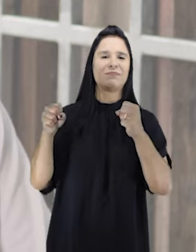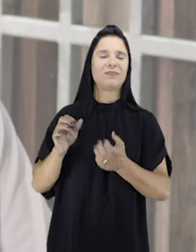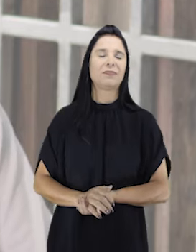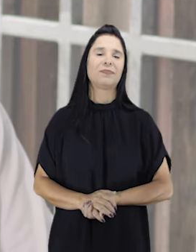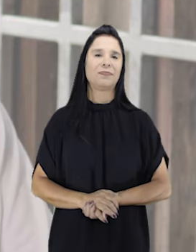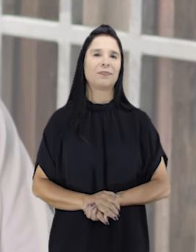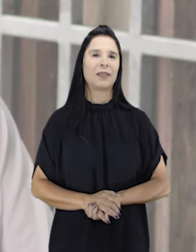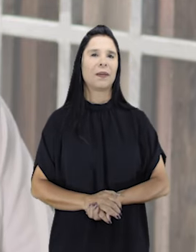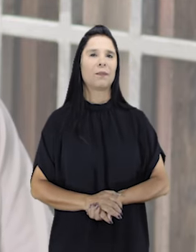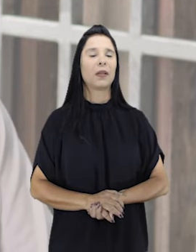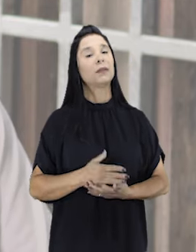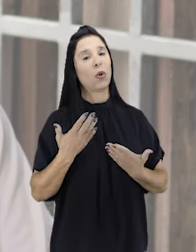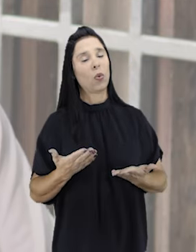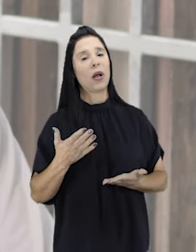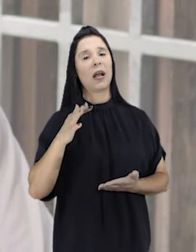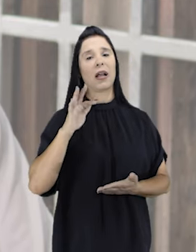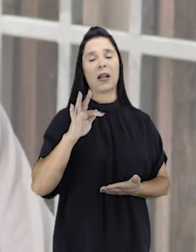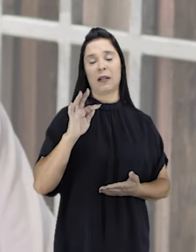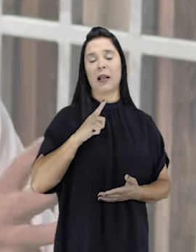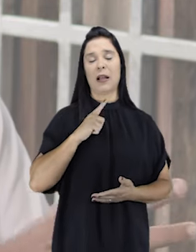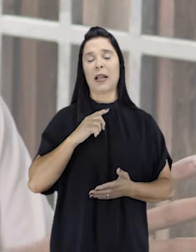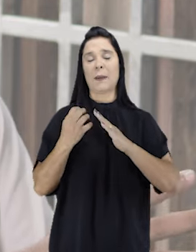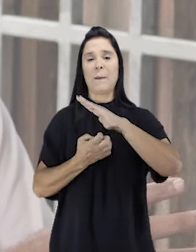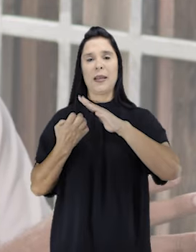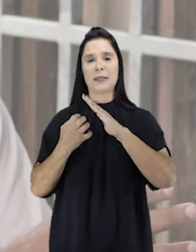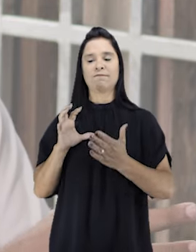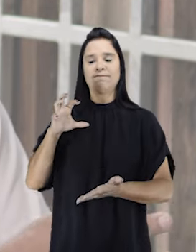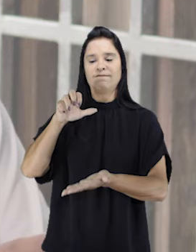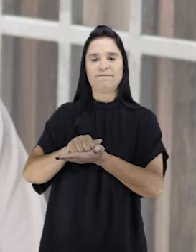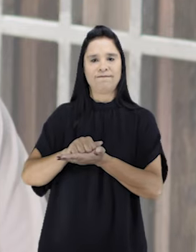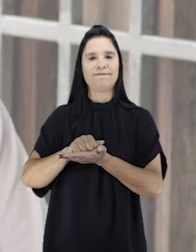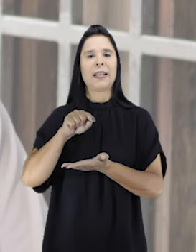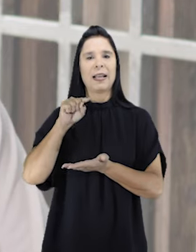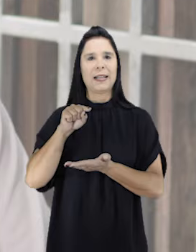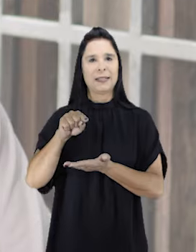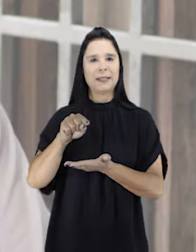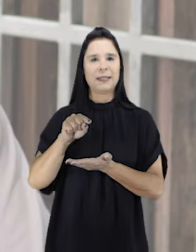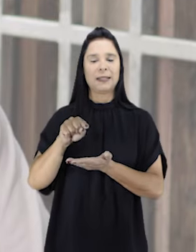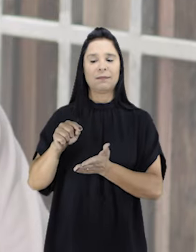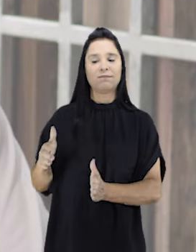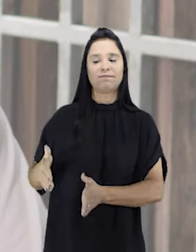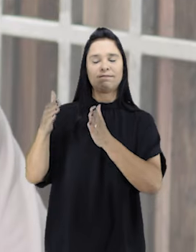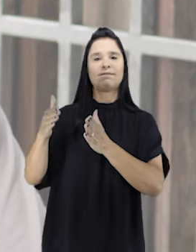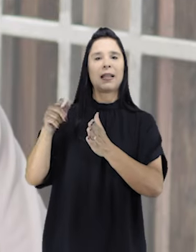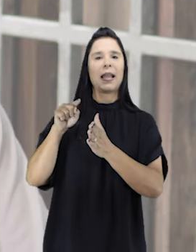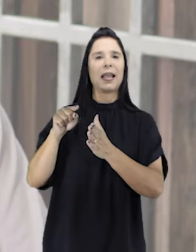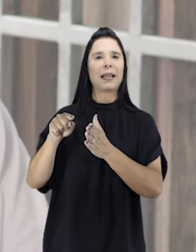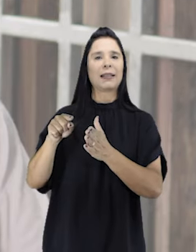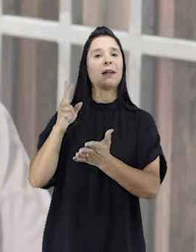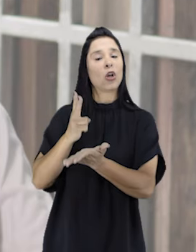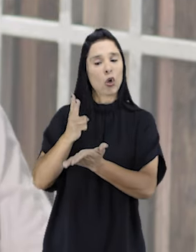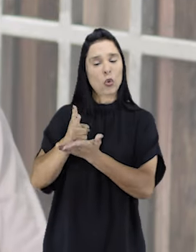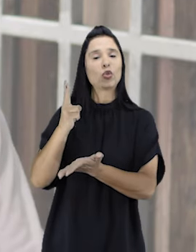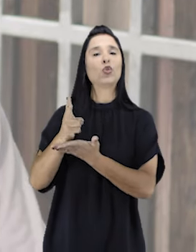aconteceu. Felizmente, a Figam, quando ela ocupa essa parte direita da edificação,